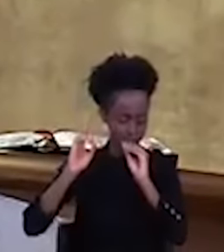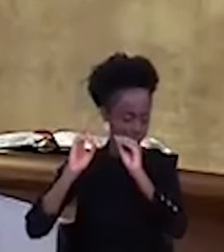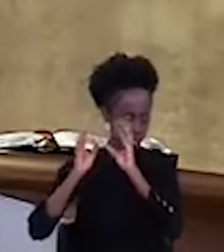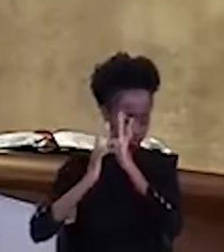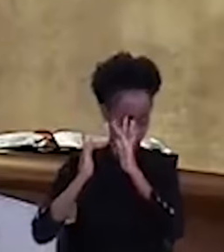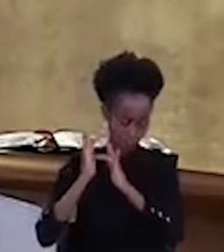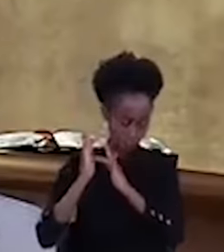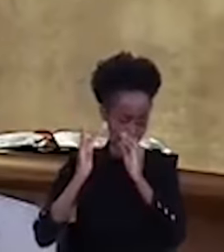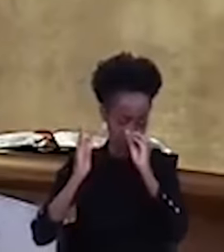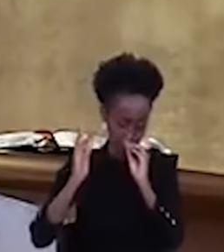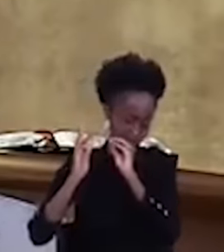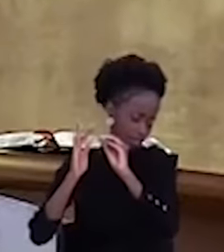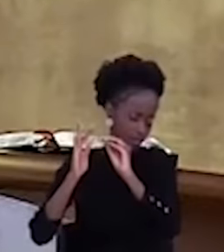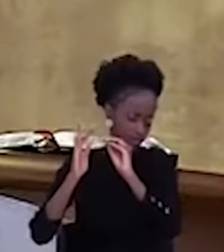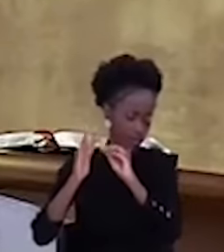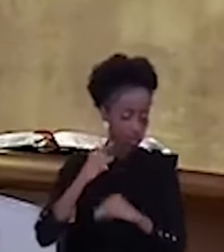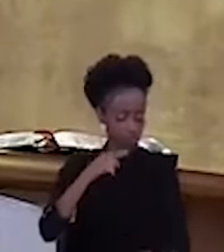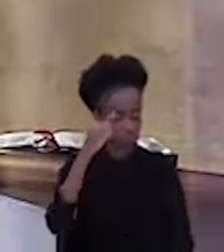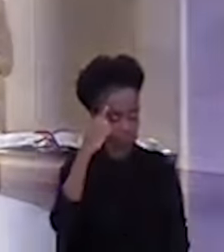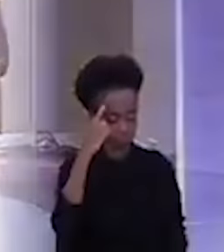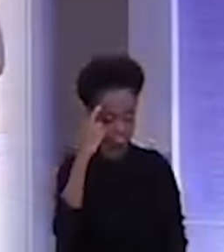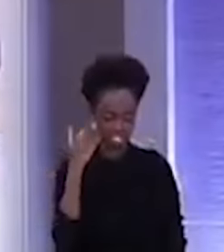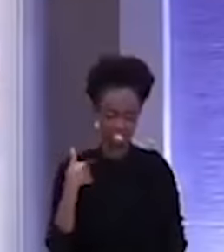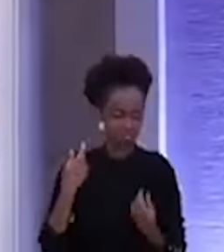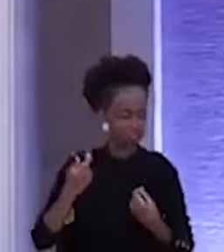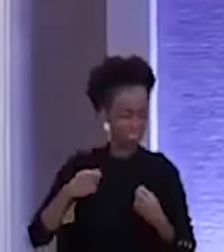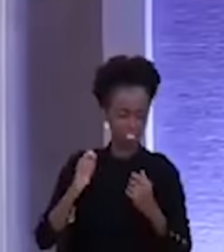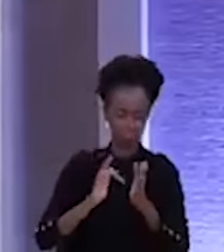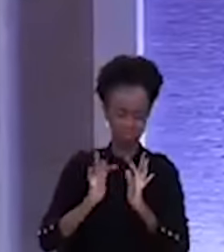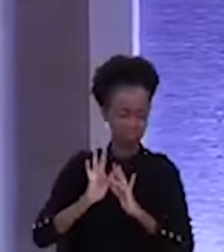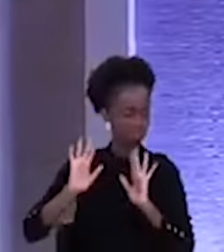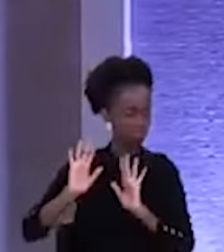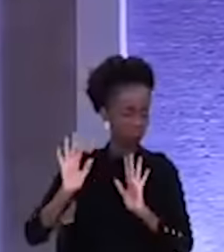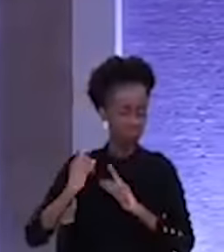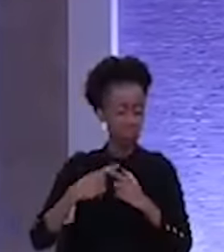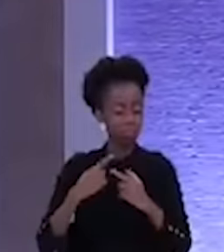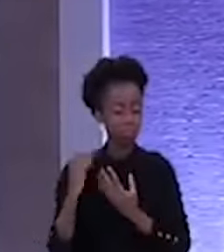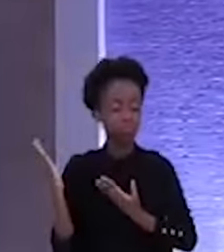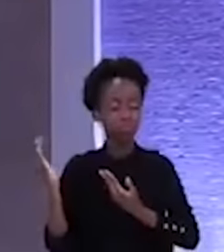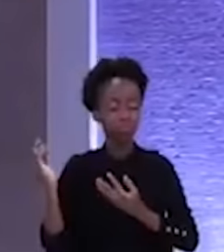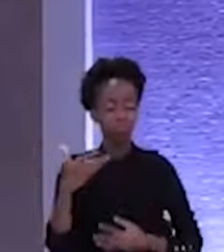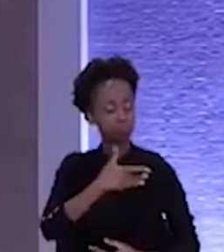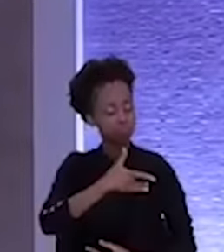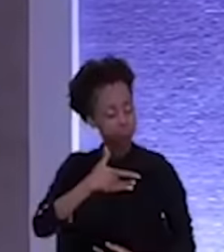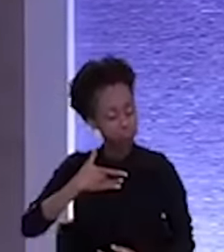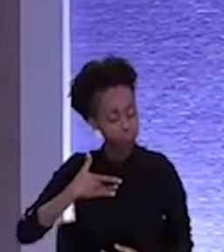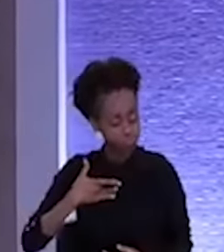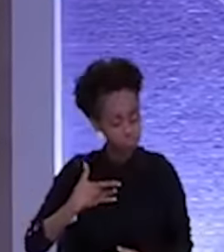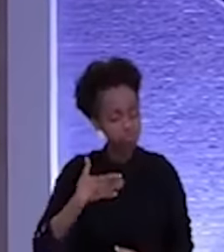Jesus, que achava que não precisava dele, porque jovem, saudável, bem